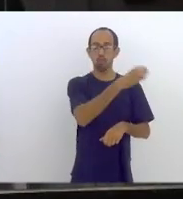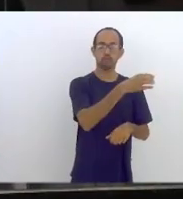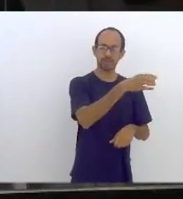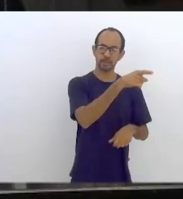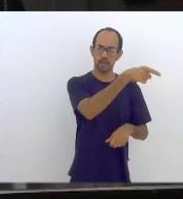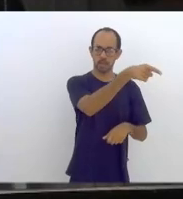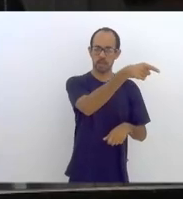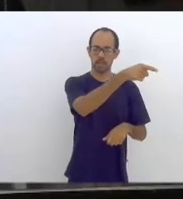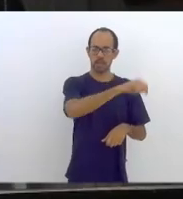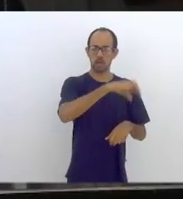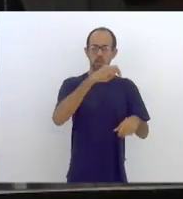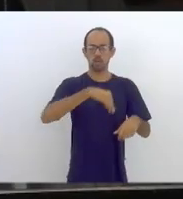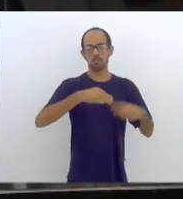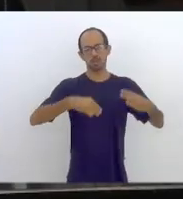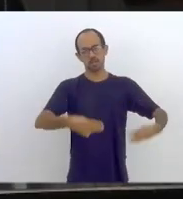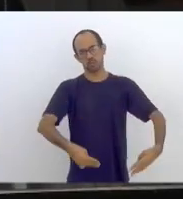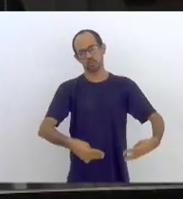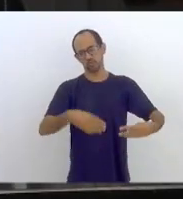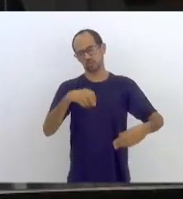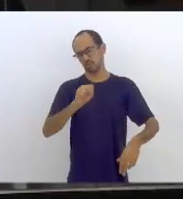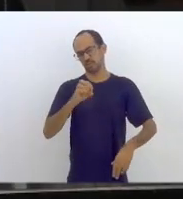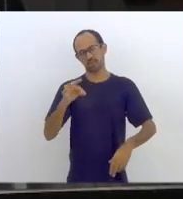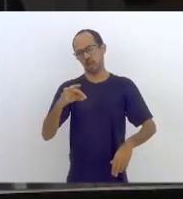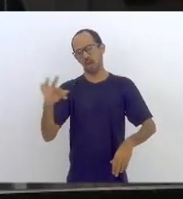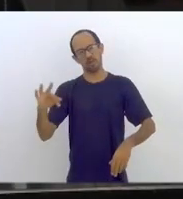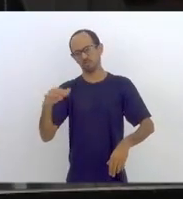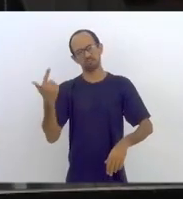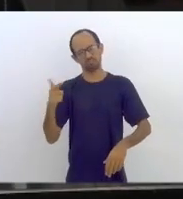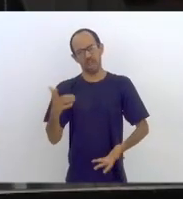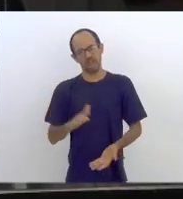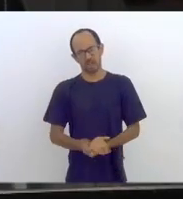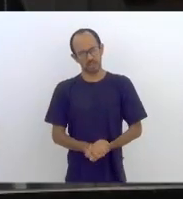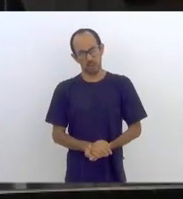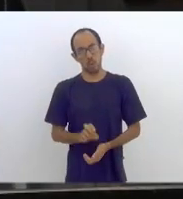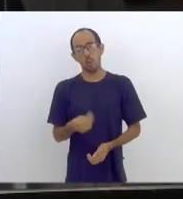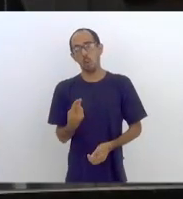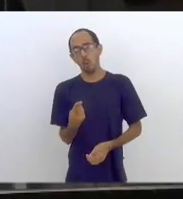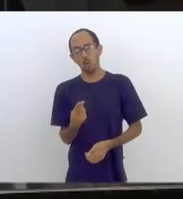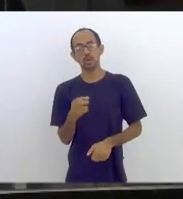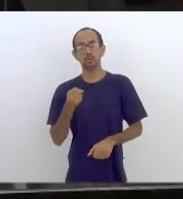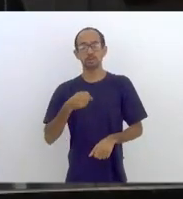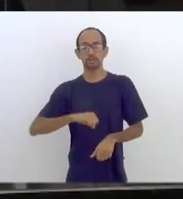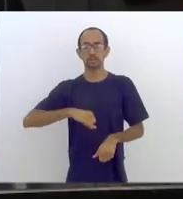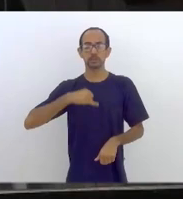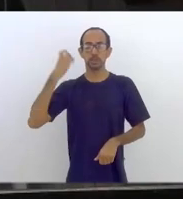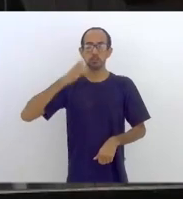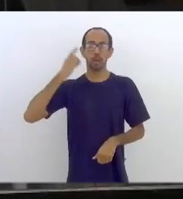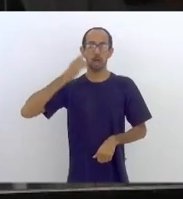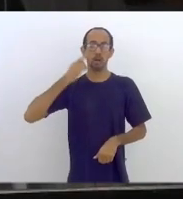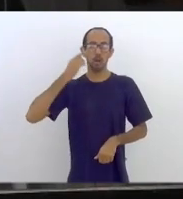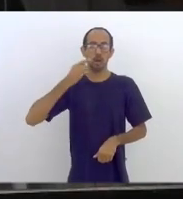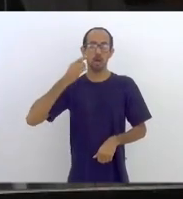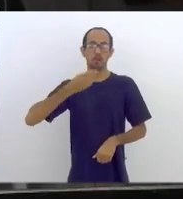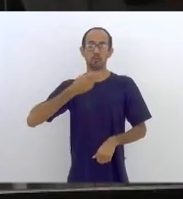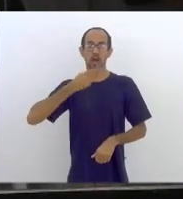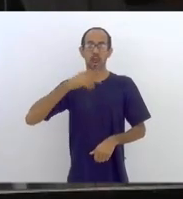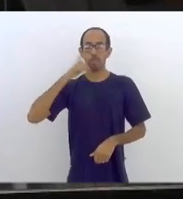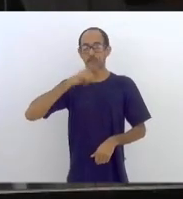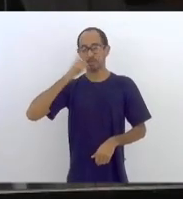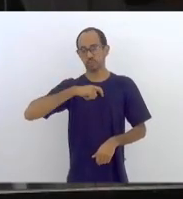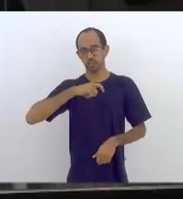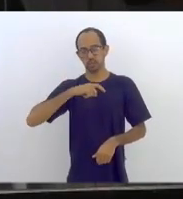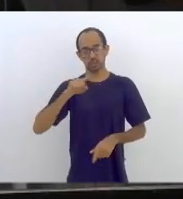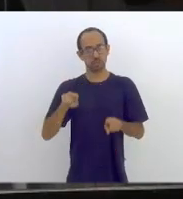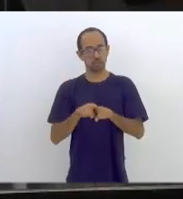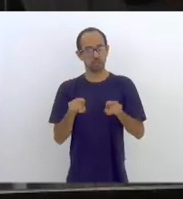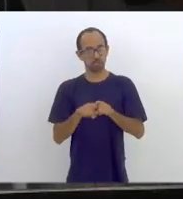ressalva ou então quando o parlamentar faltar com a verdade fazendo uma fala mentirosa também não